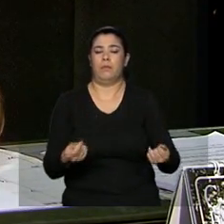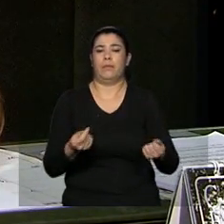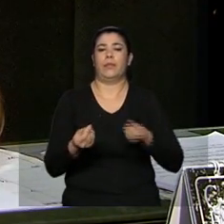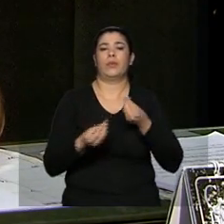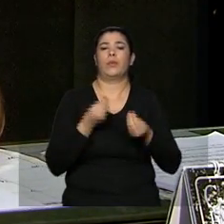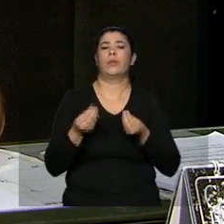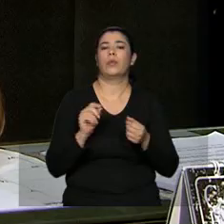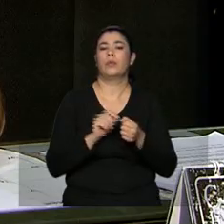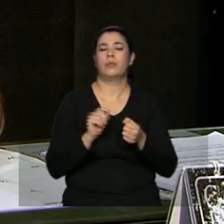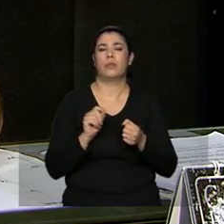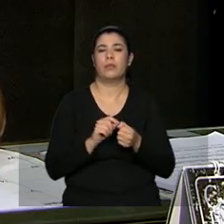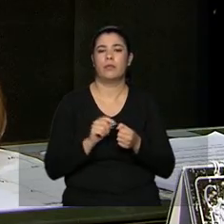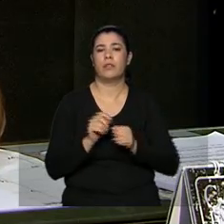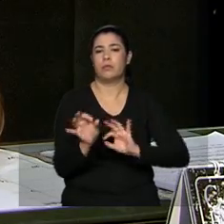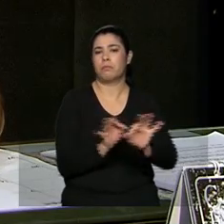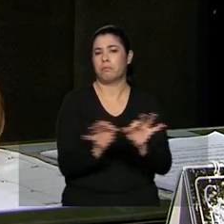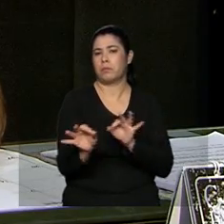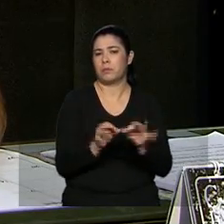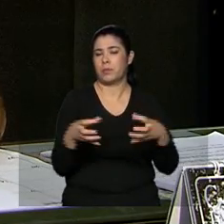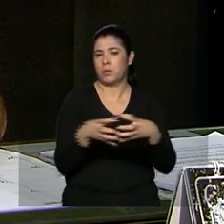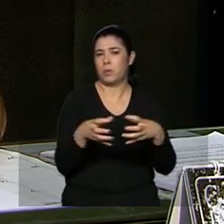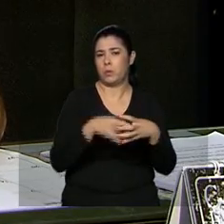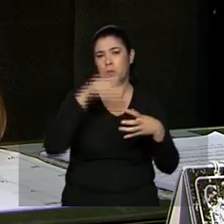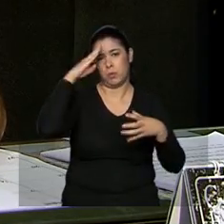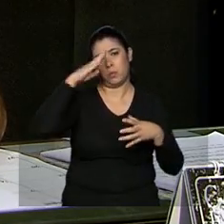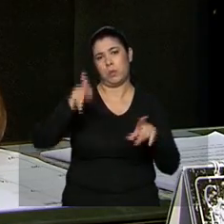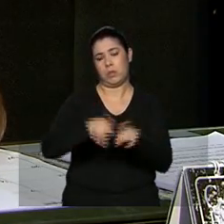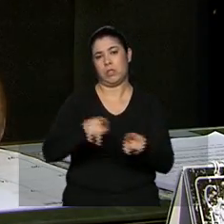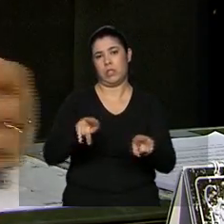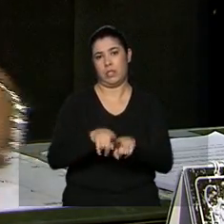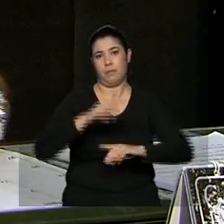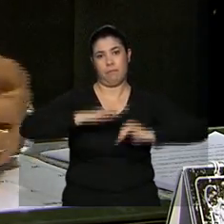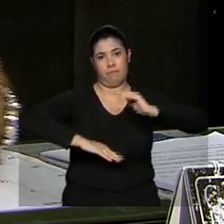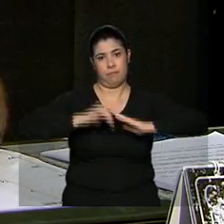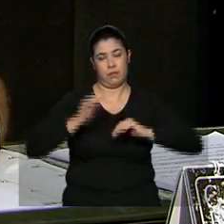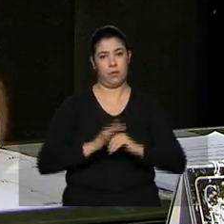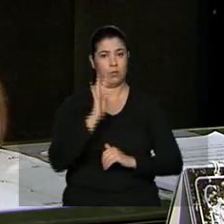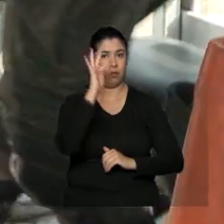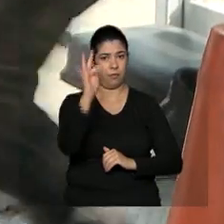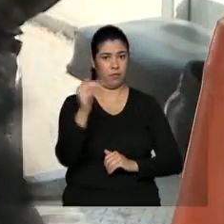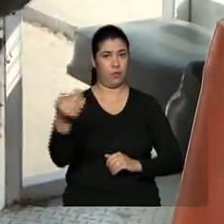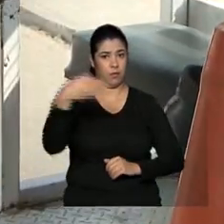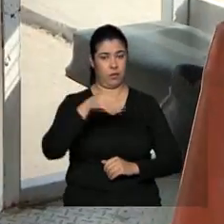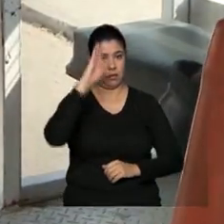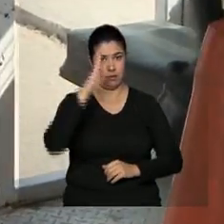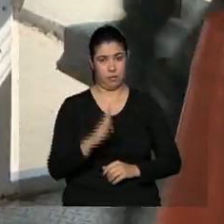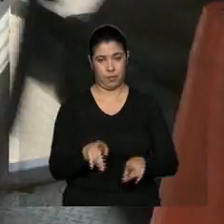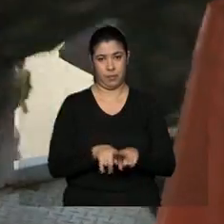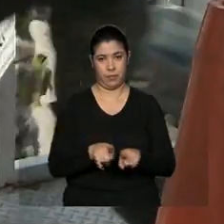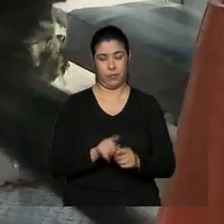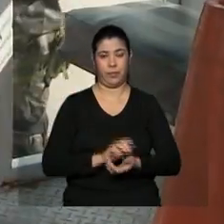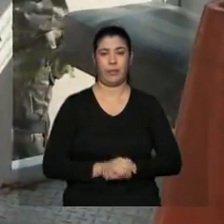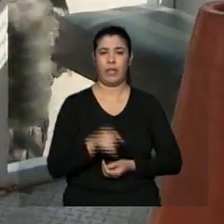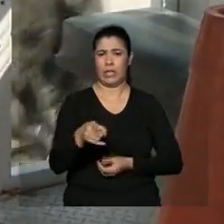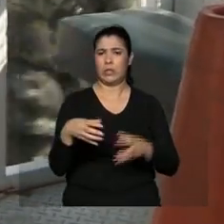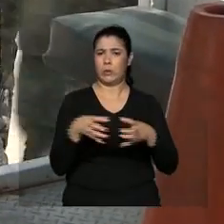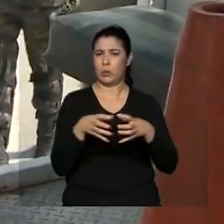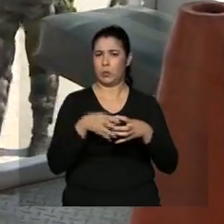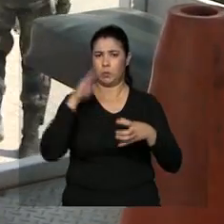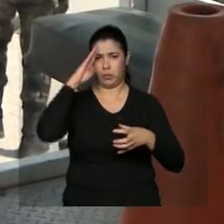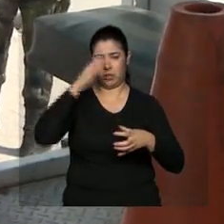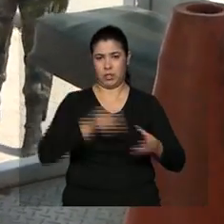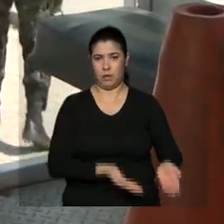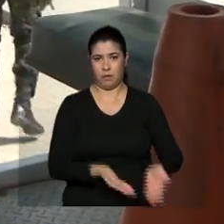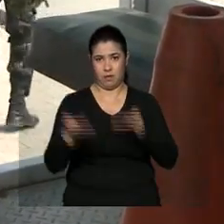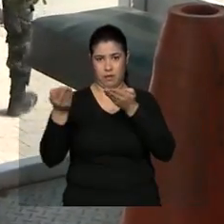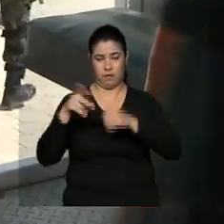nosso preparo, inclusive para agirmos depois no Brasil. Os militares enviados para compor as forças